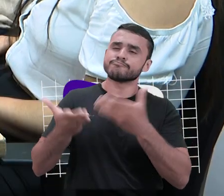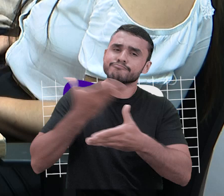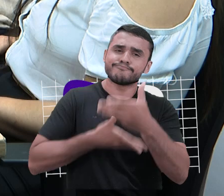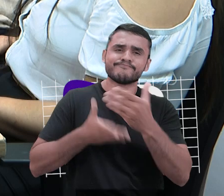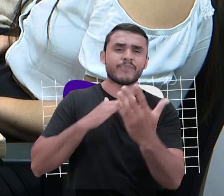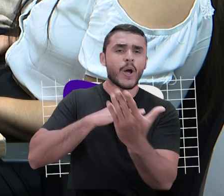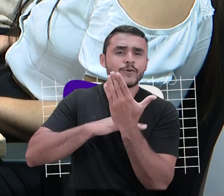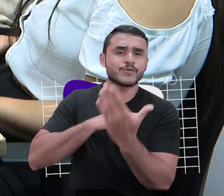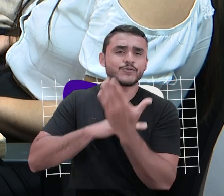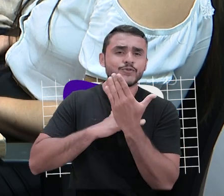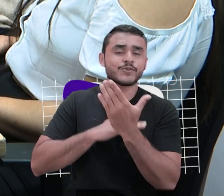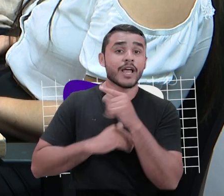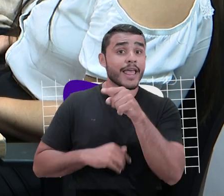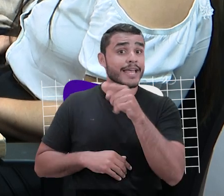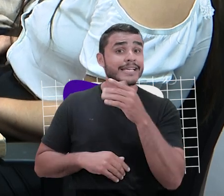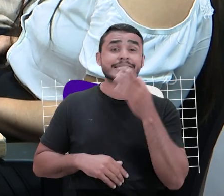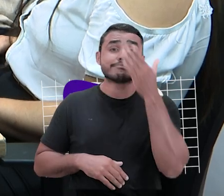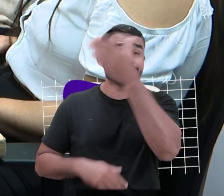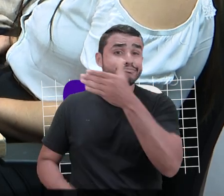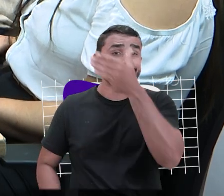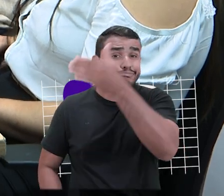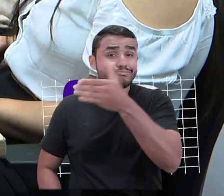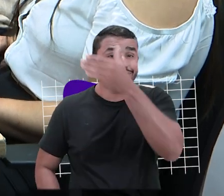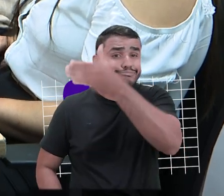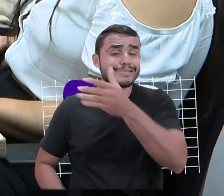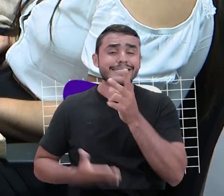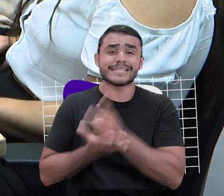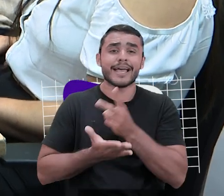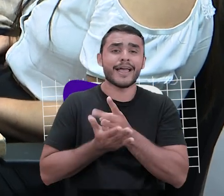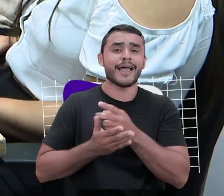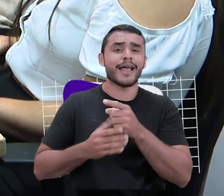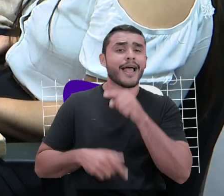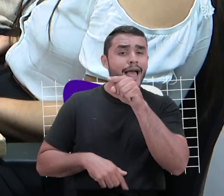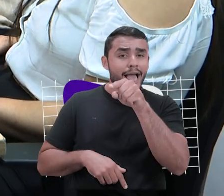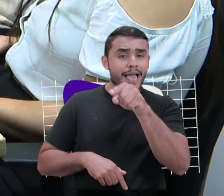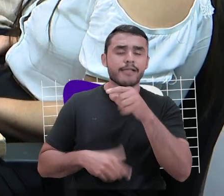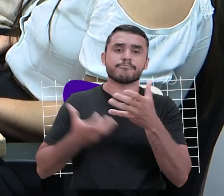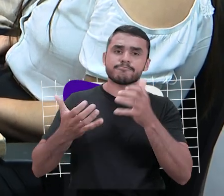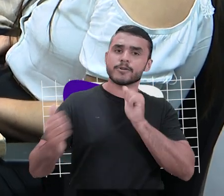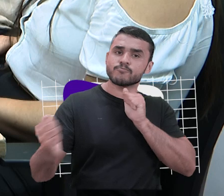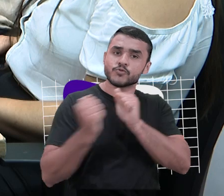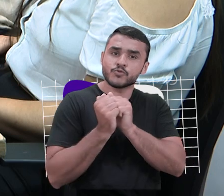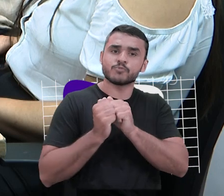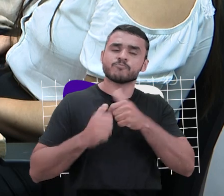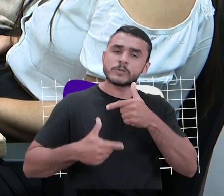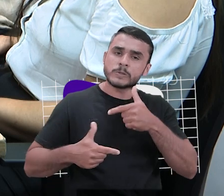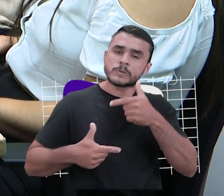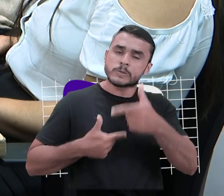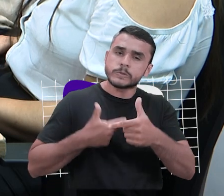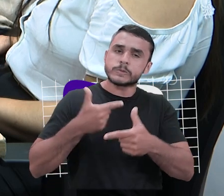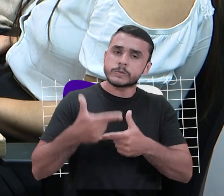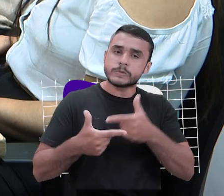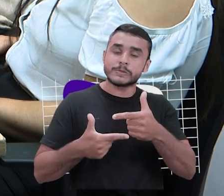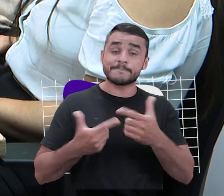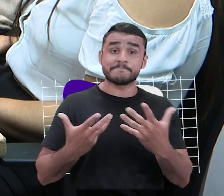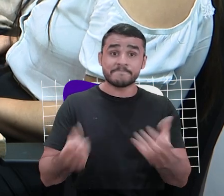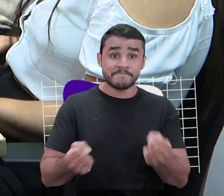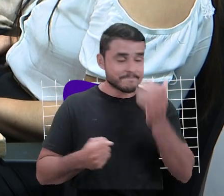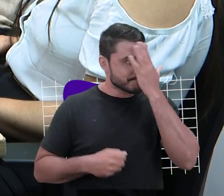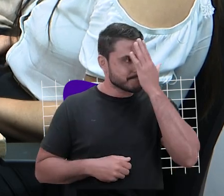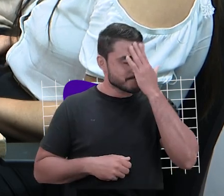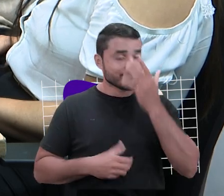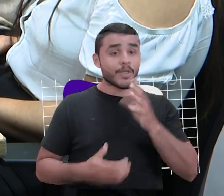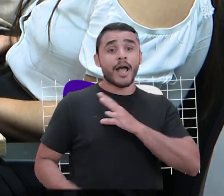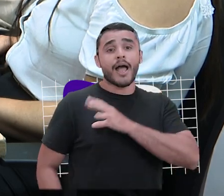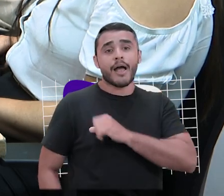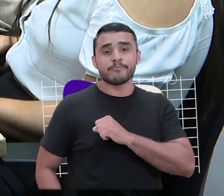porque eu tô direto lá no setor dele também, né? A gente quer fazer mais mudança. Esse foi um momento, assim, de família, de acolhimento, de amor,